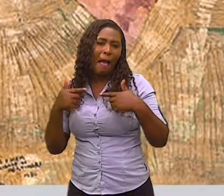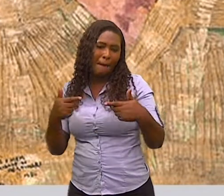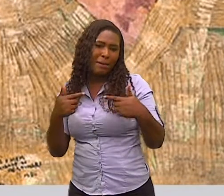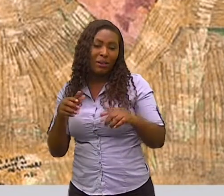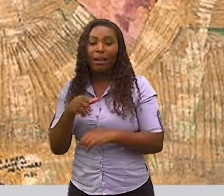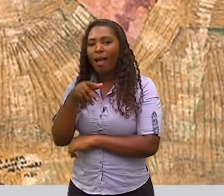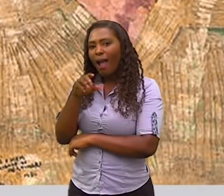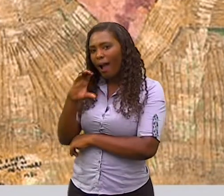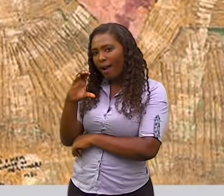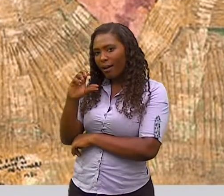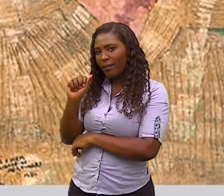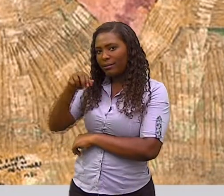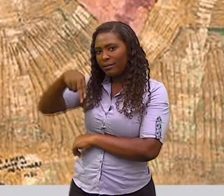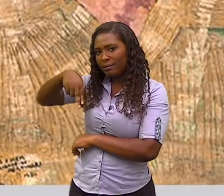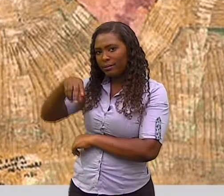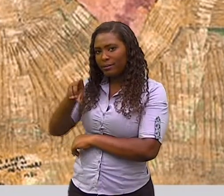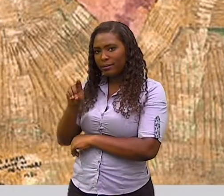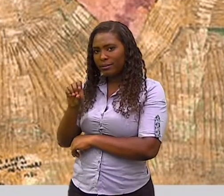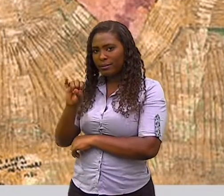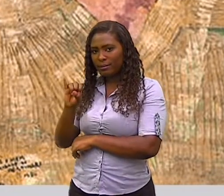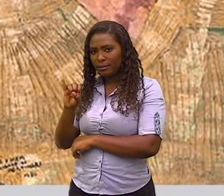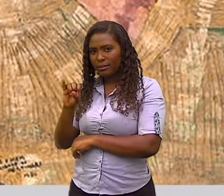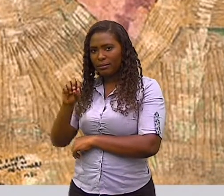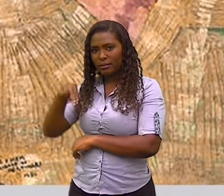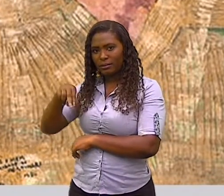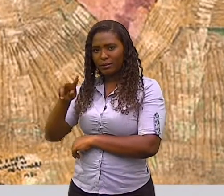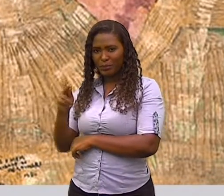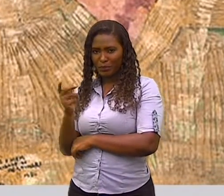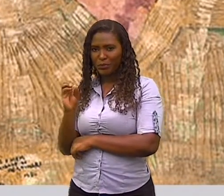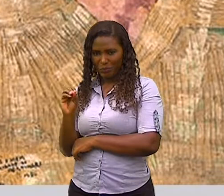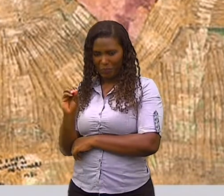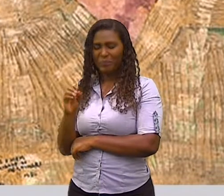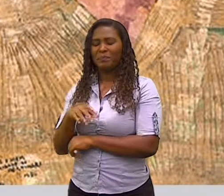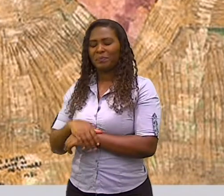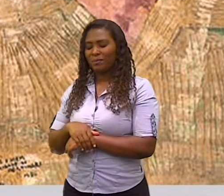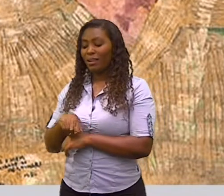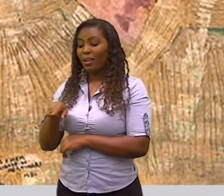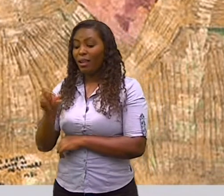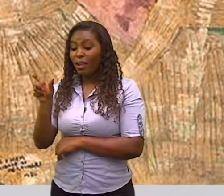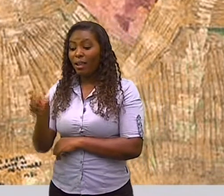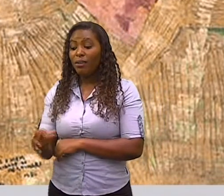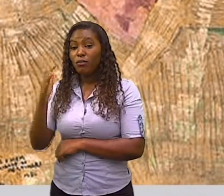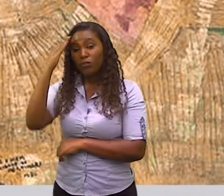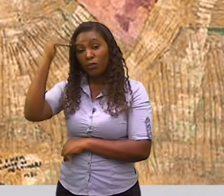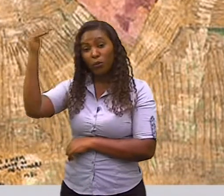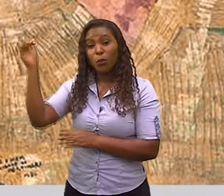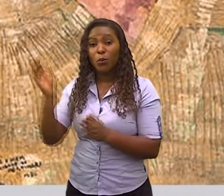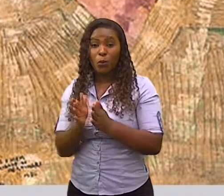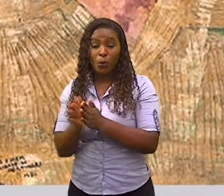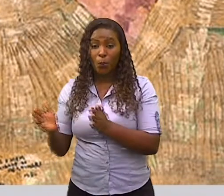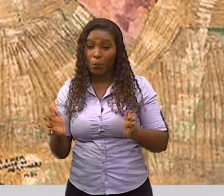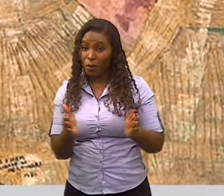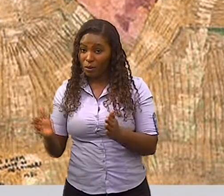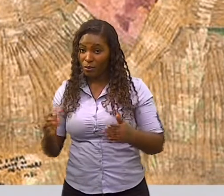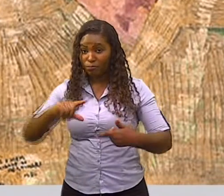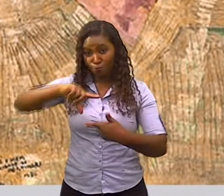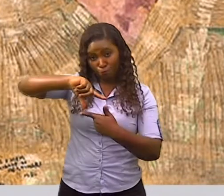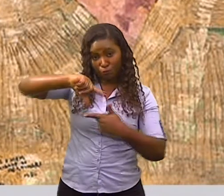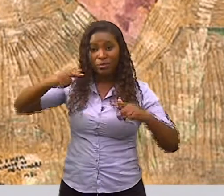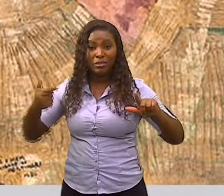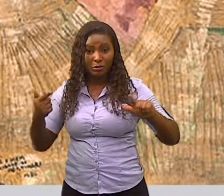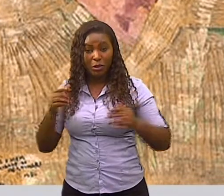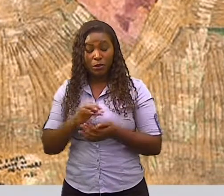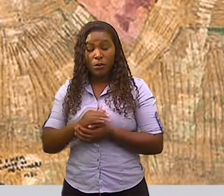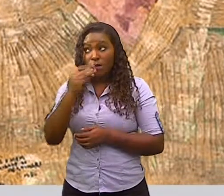Cândido Portinari foi um importante artista plástico brasileiro da fase modernista. Reconhecido mundialmente, ele